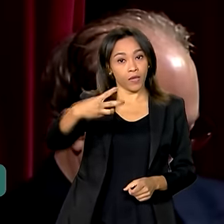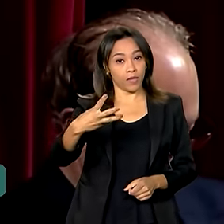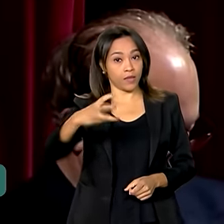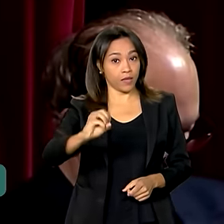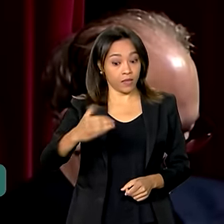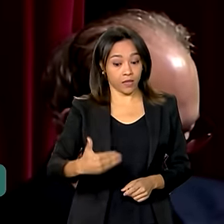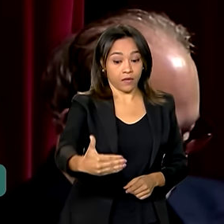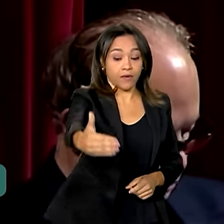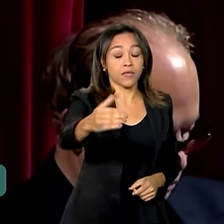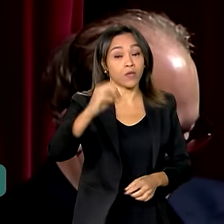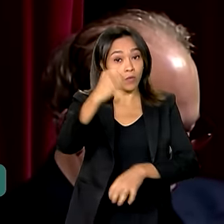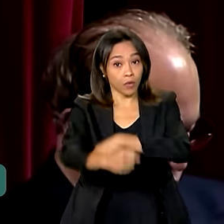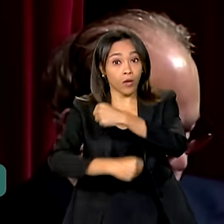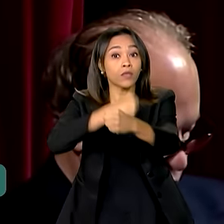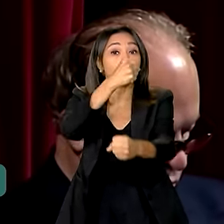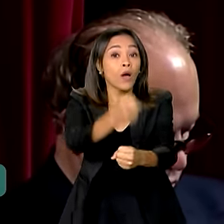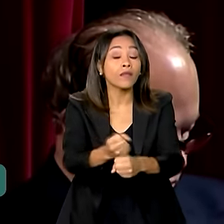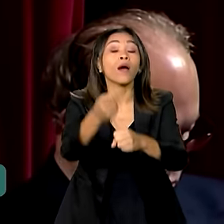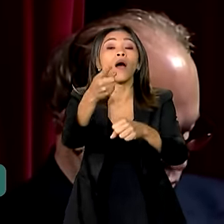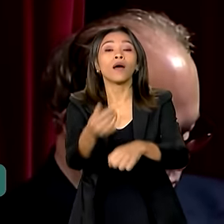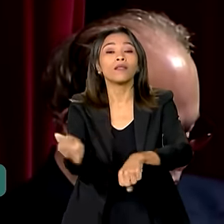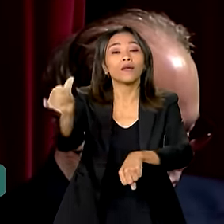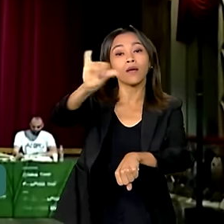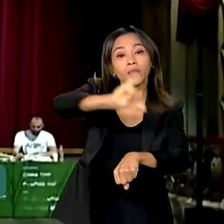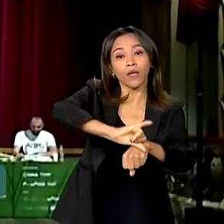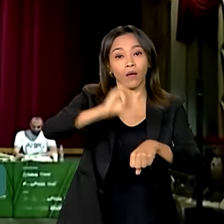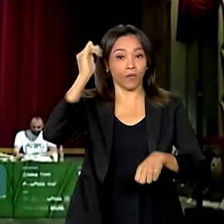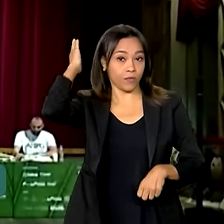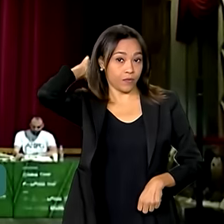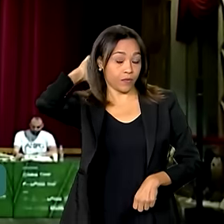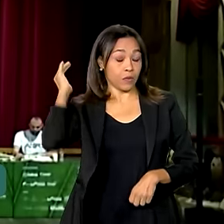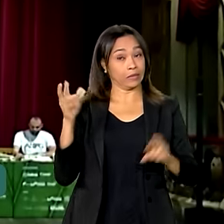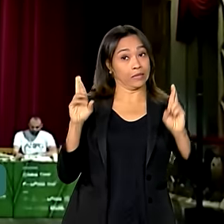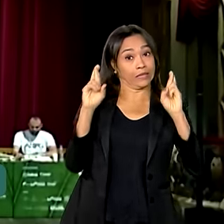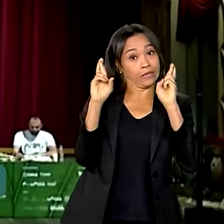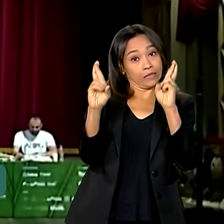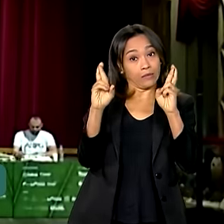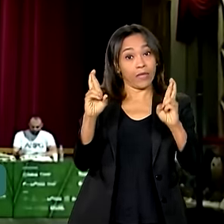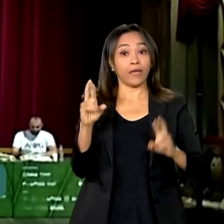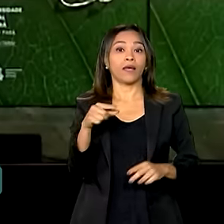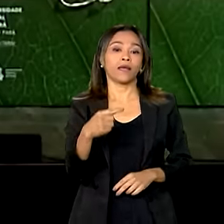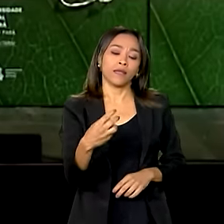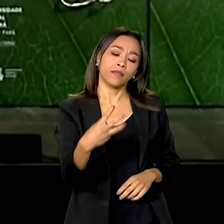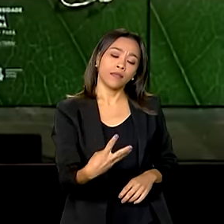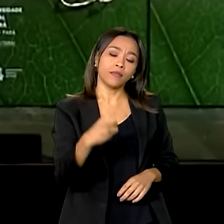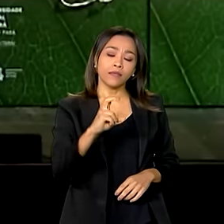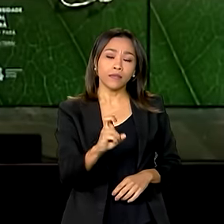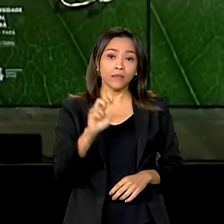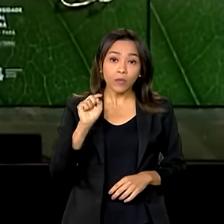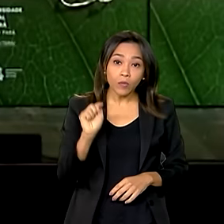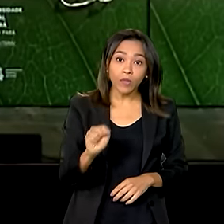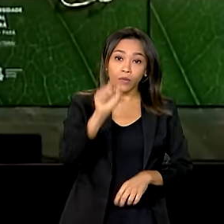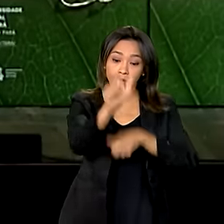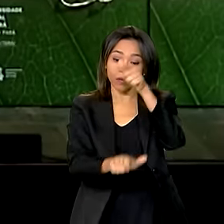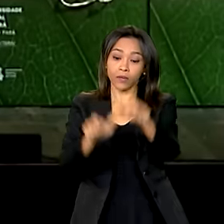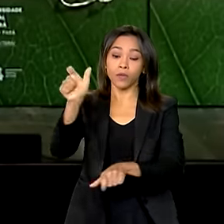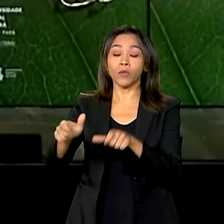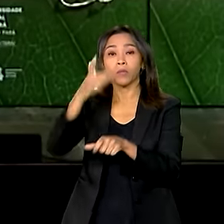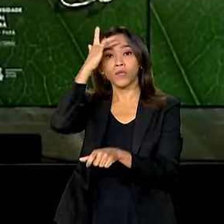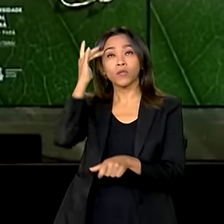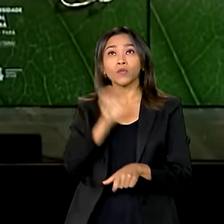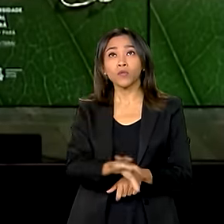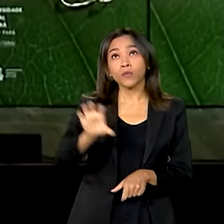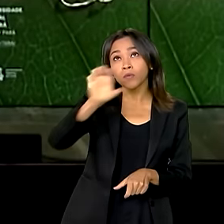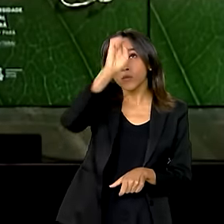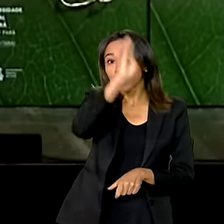será realizada no ano que vem na capital paraense. A expectativa é que 35 mil pessoas de todas as regiões